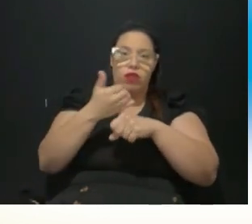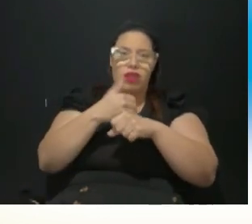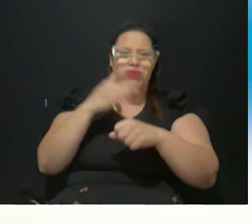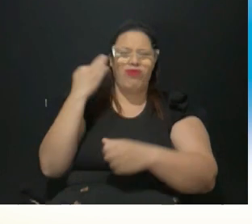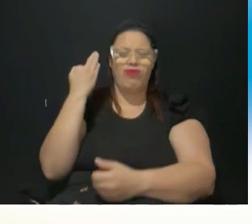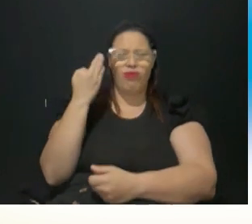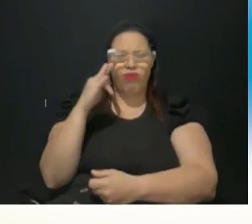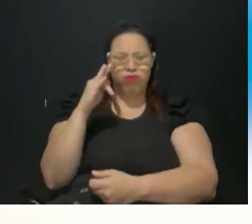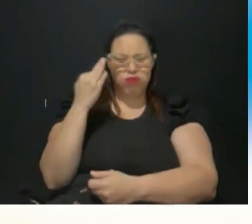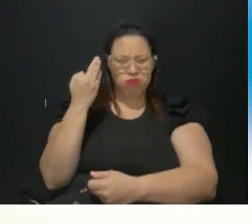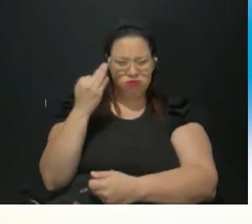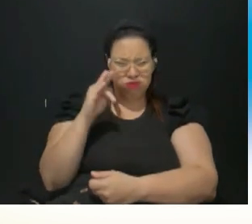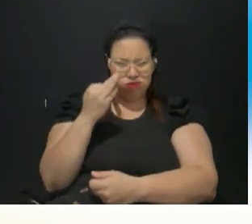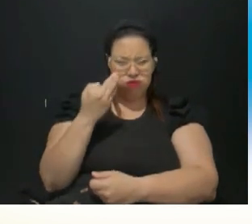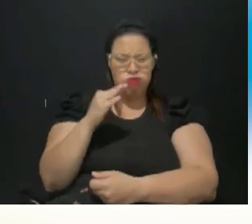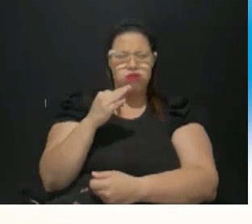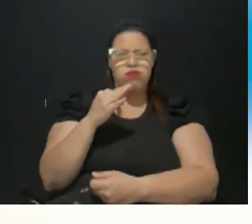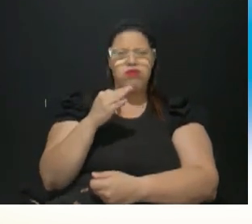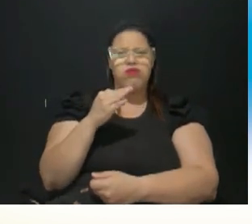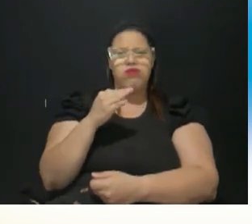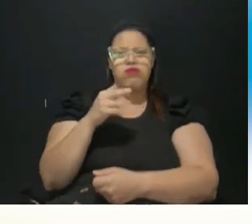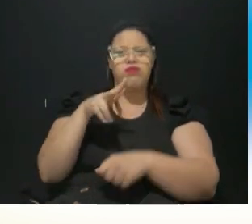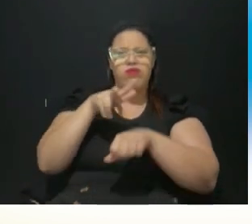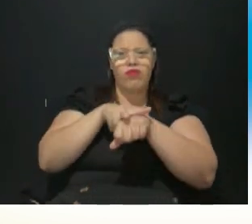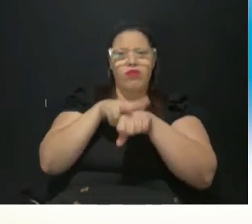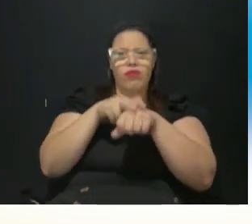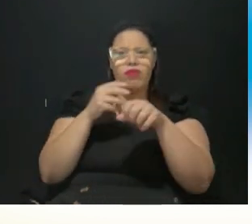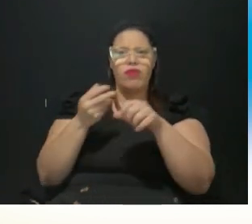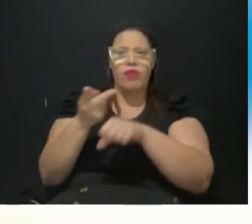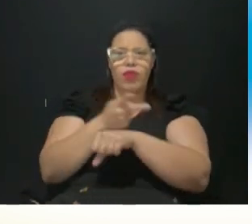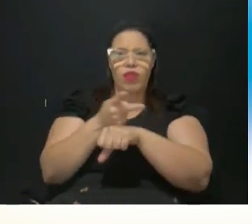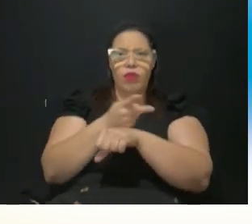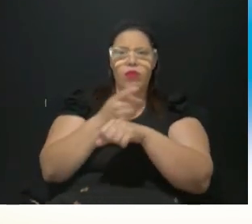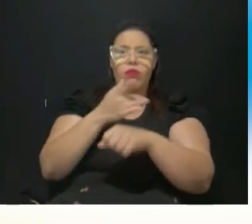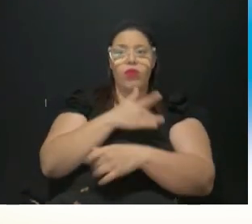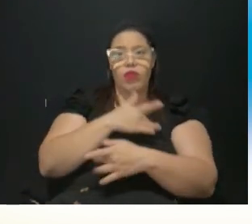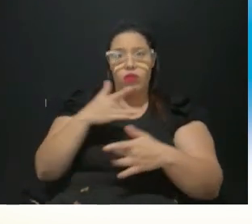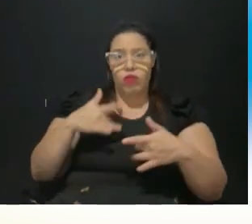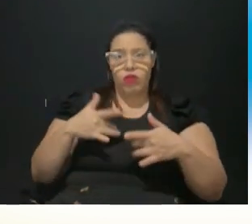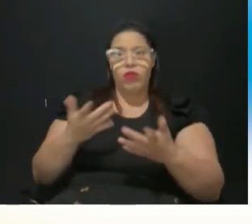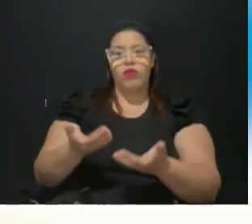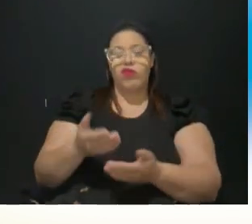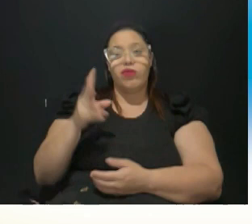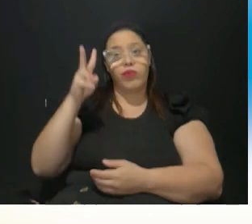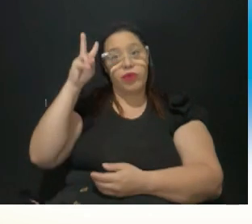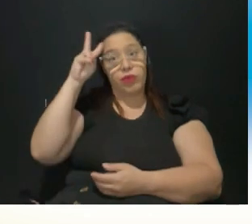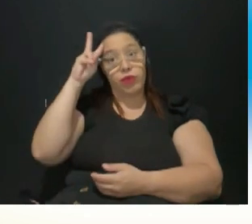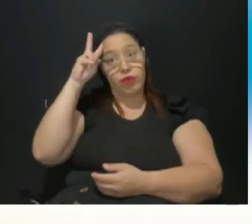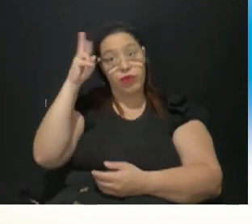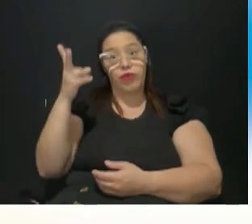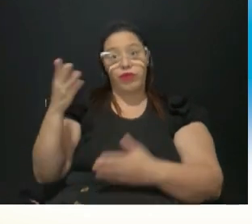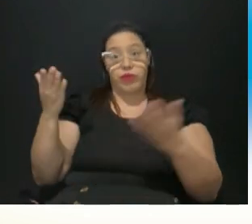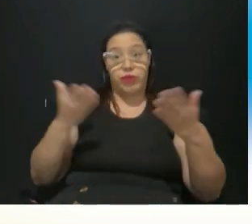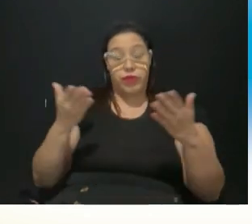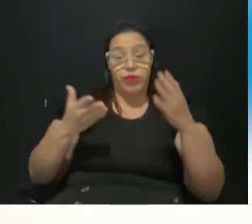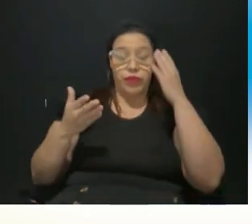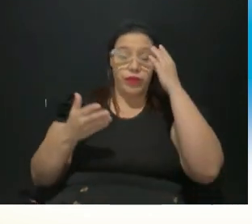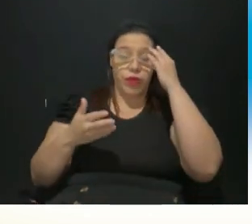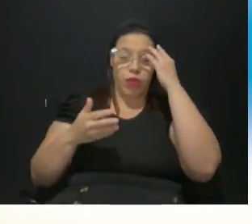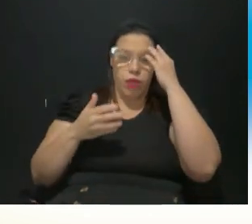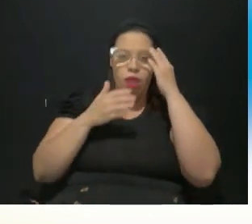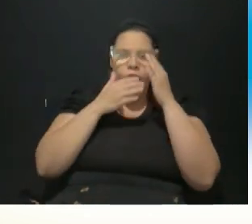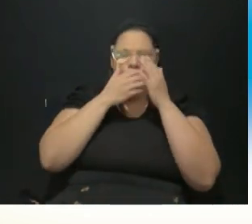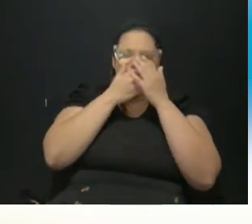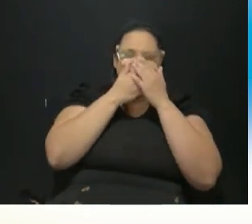muito dolorosas e que levam o paciente, então, a procurar um serviço de saúde. Então, lembrar que hoje a gente,